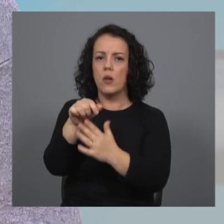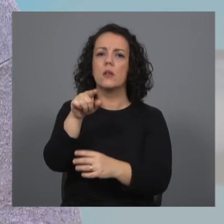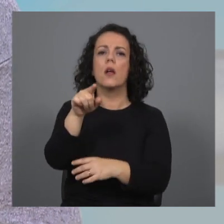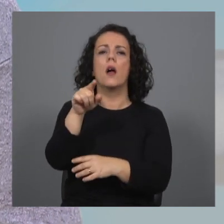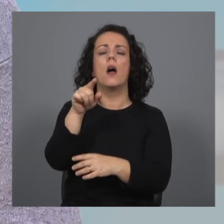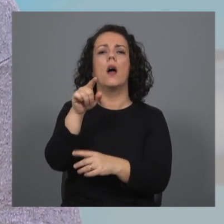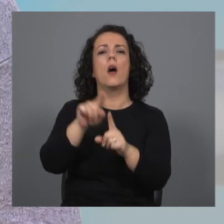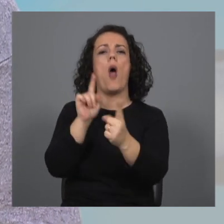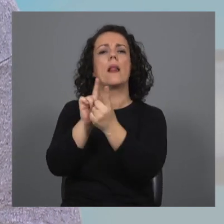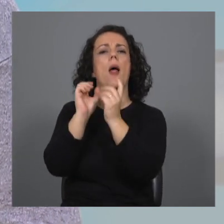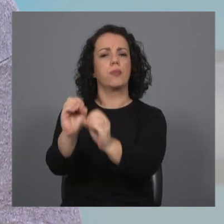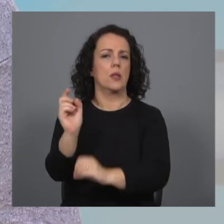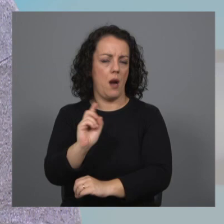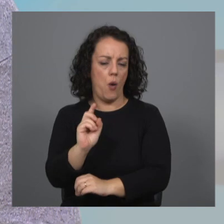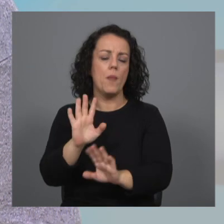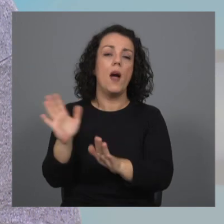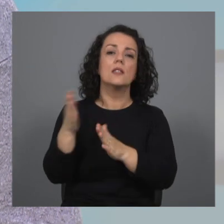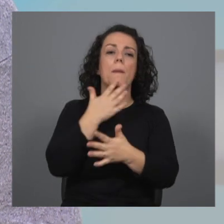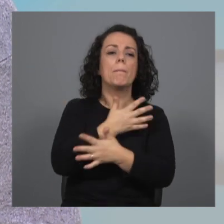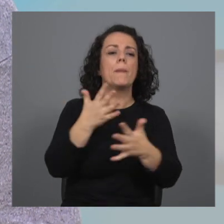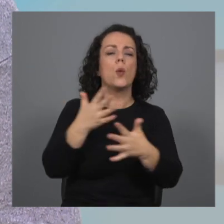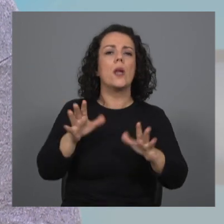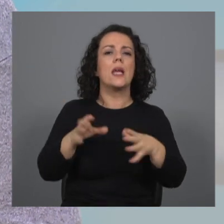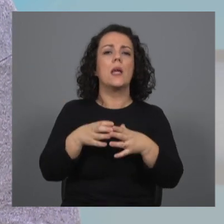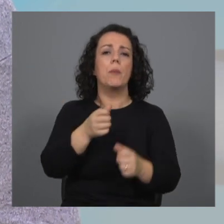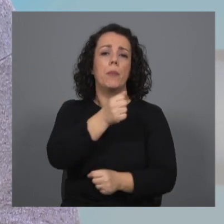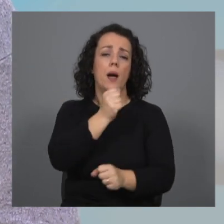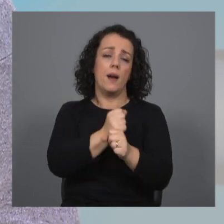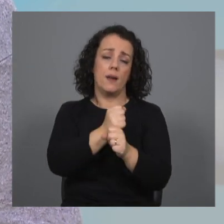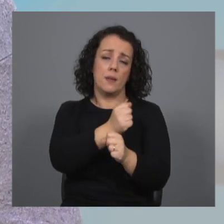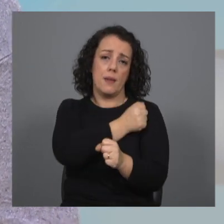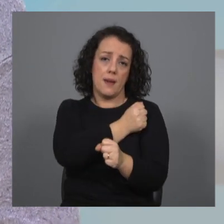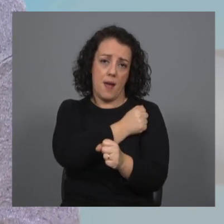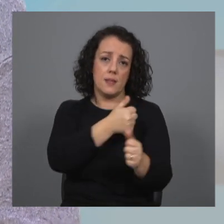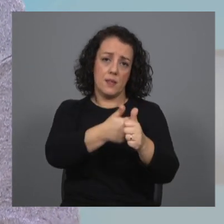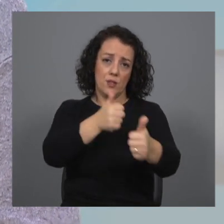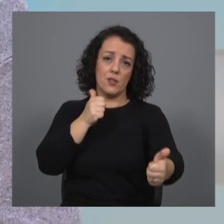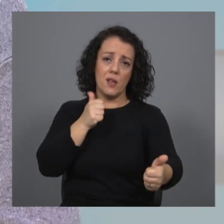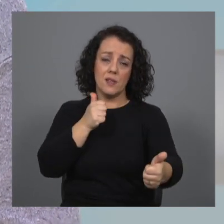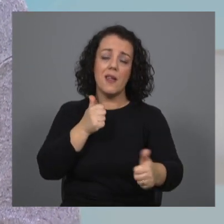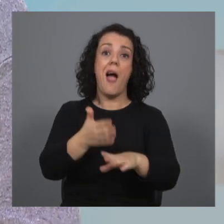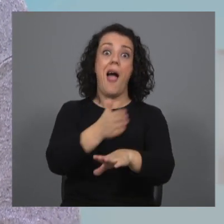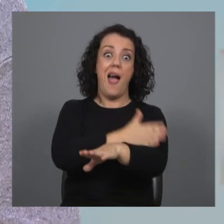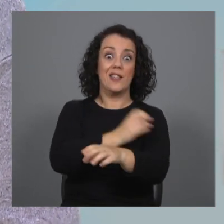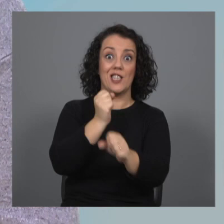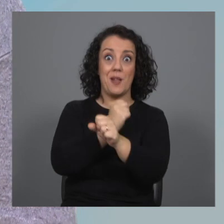ser atendido. Mas temos a grande maioria da equipa em casa e, portanto, o trabalho que já era feito de muita